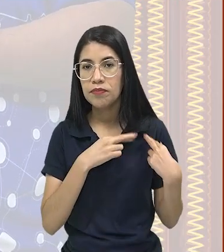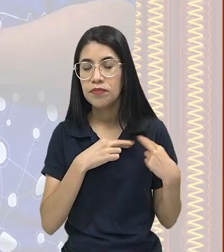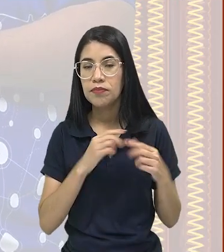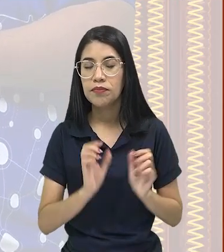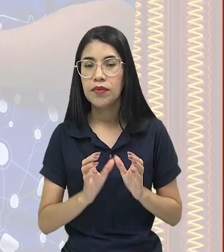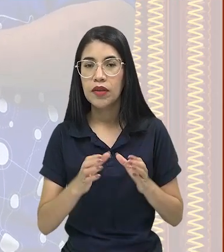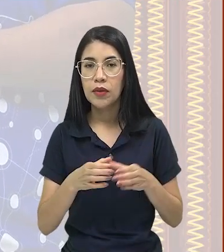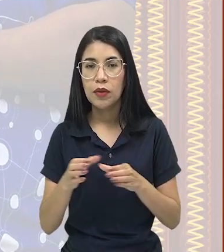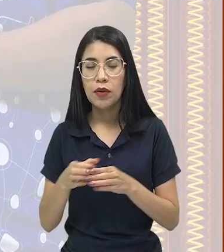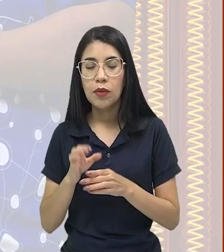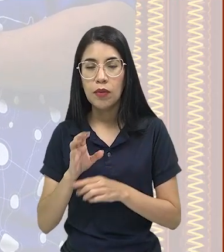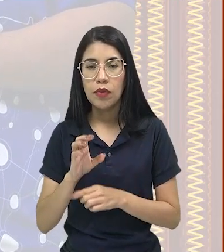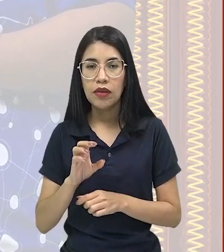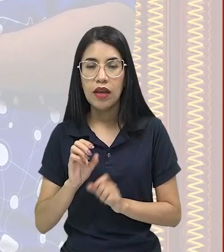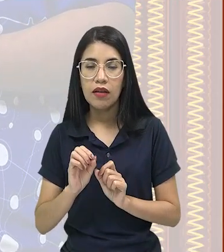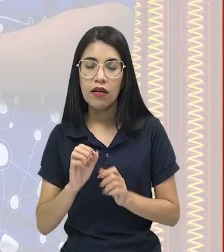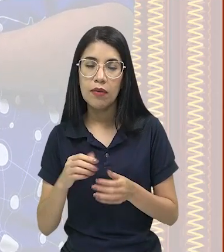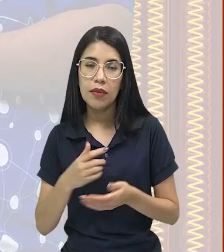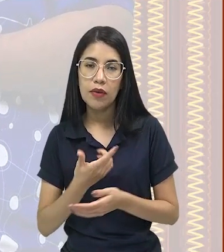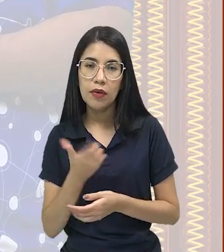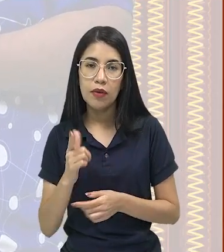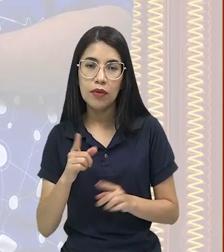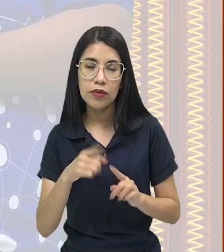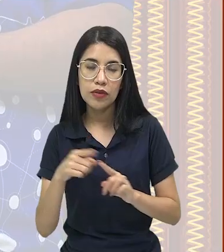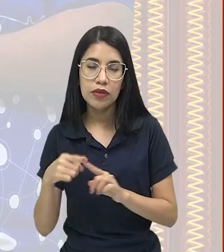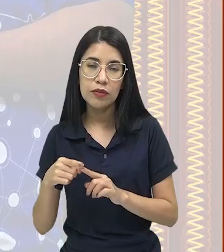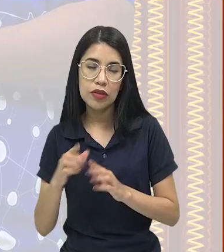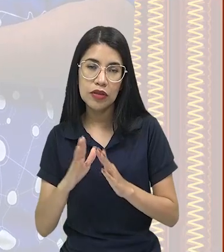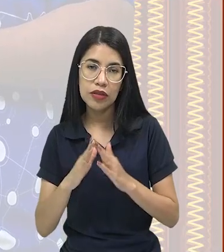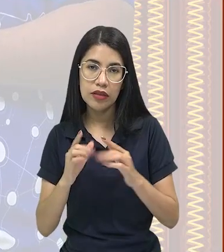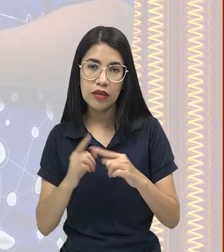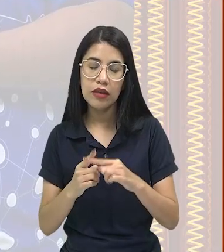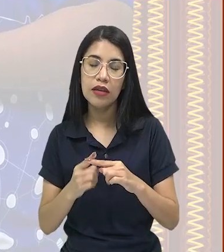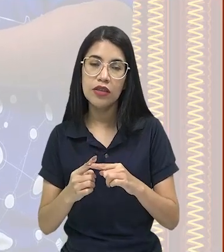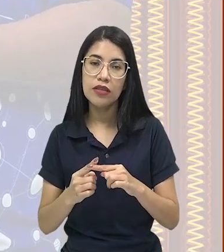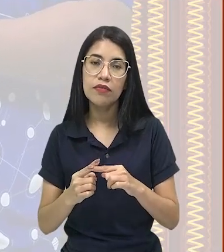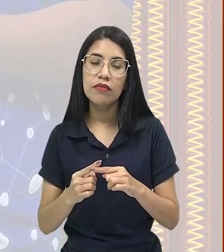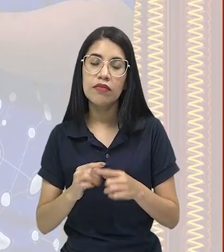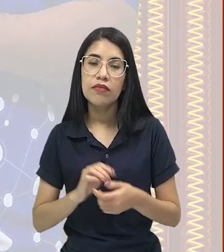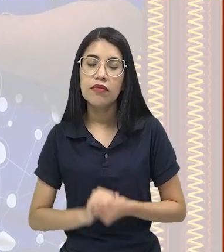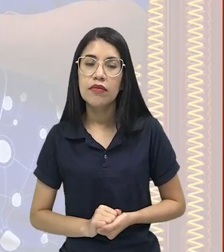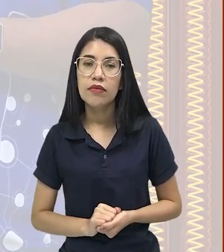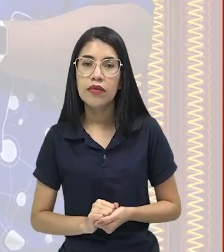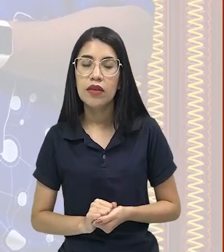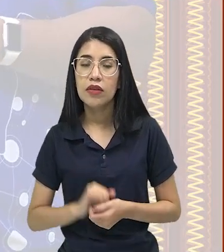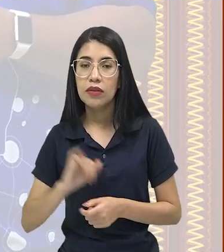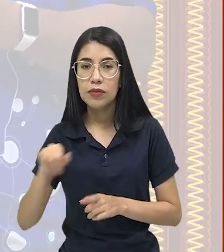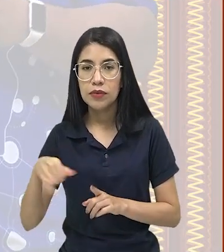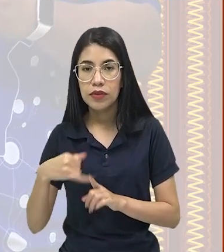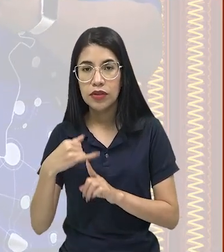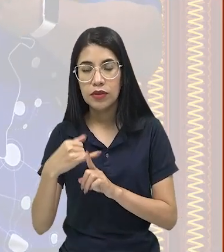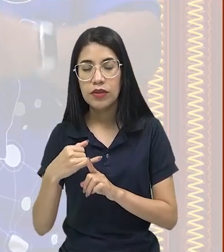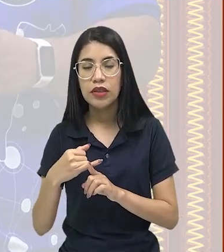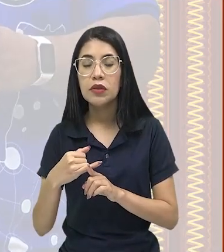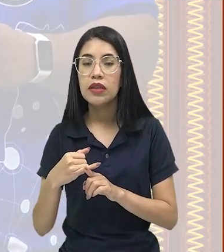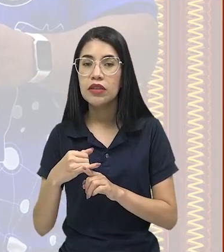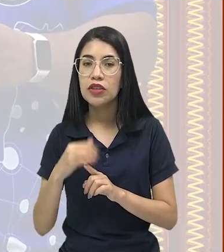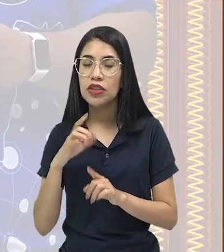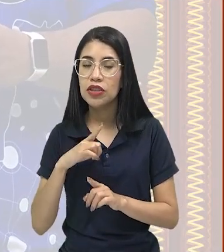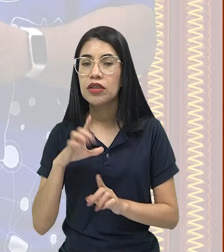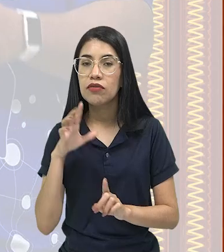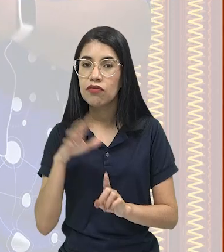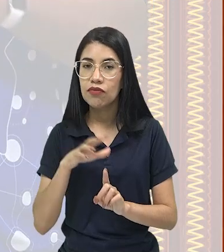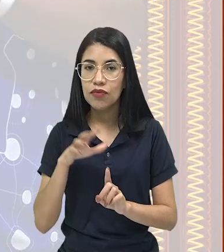ordens religiosas franciscanas e capuchinhas. Por quê? Como eu disse, a ordem dos jesuítas tinha muita